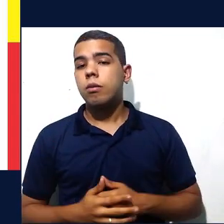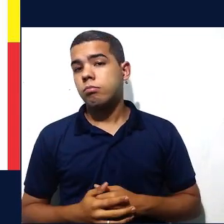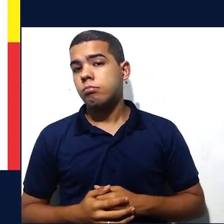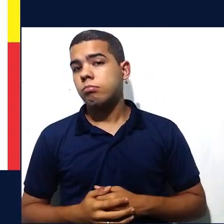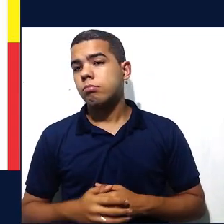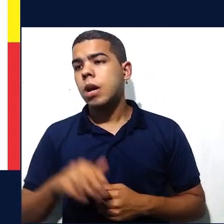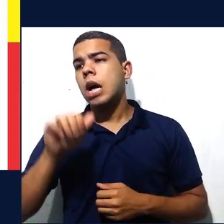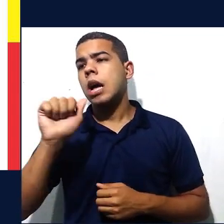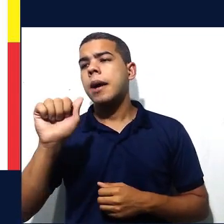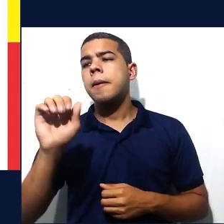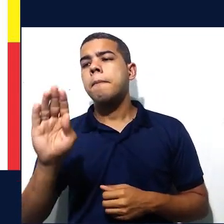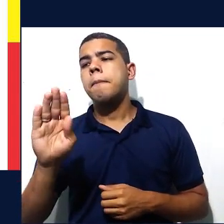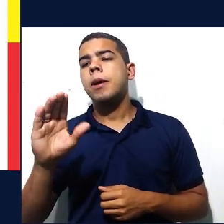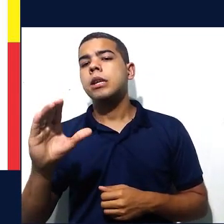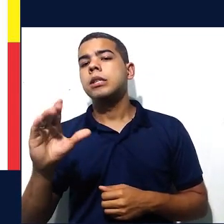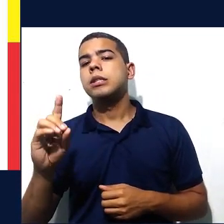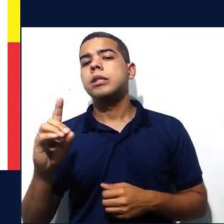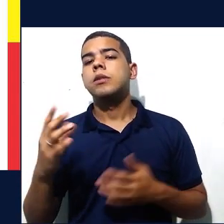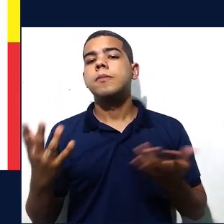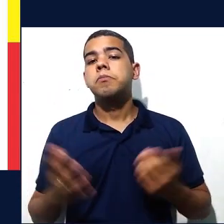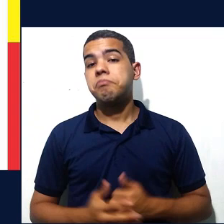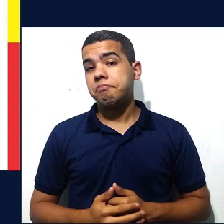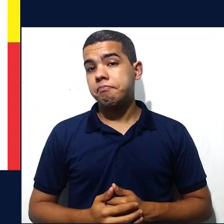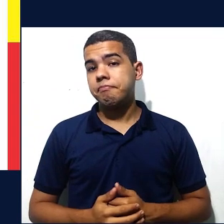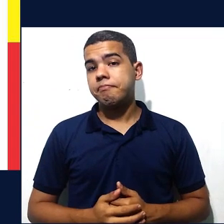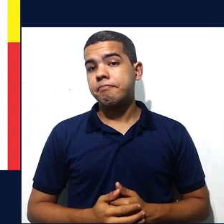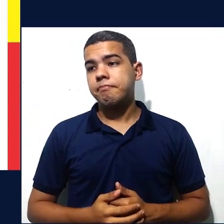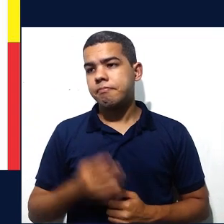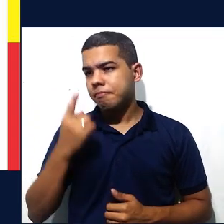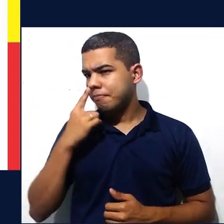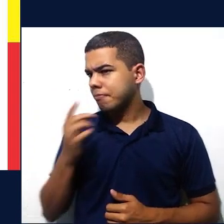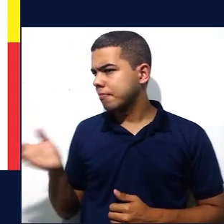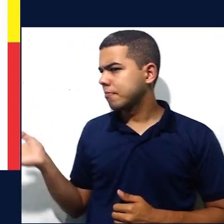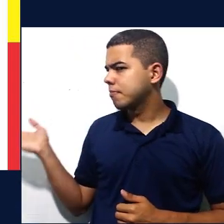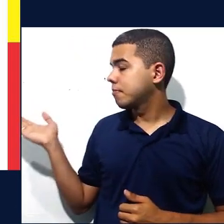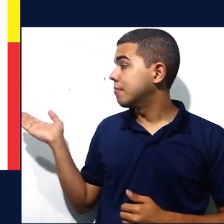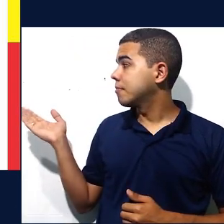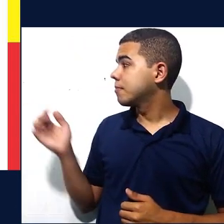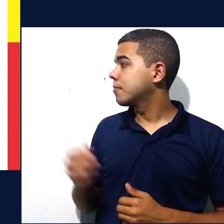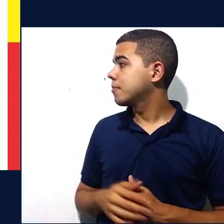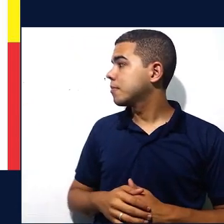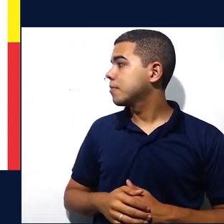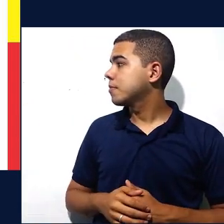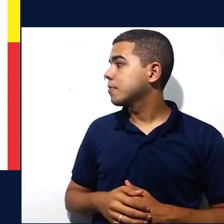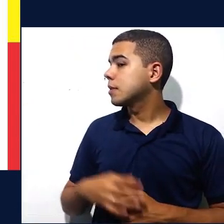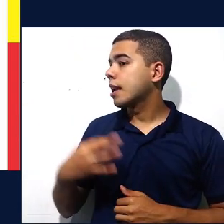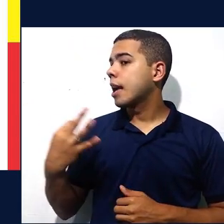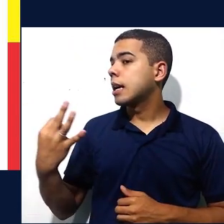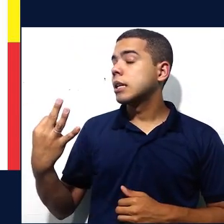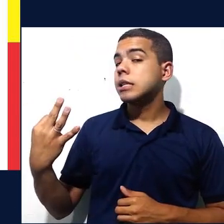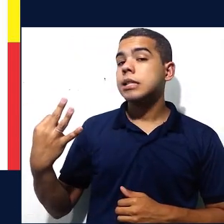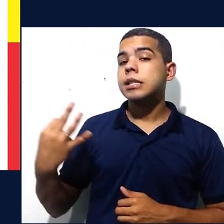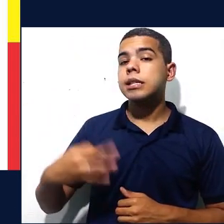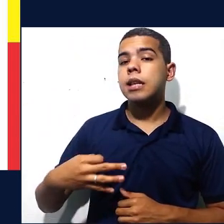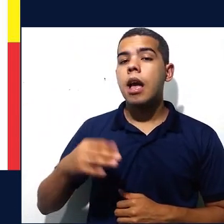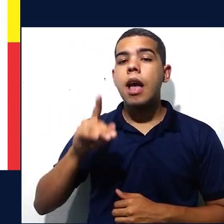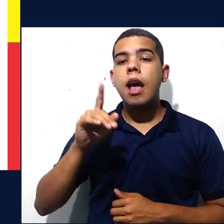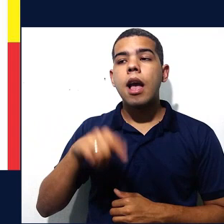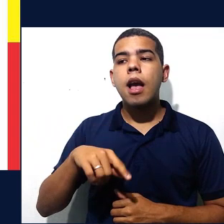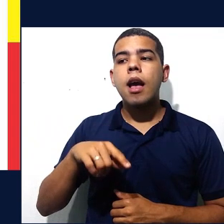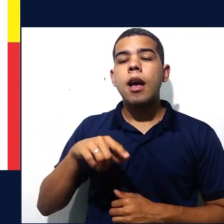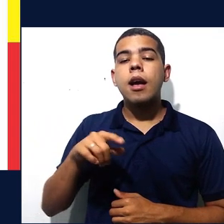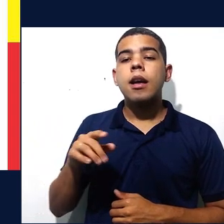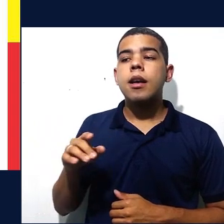Pensaram? Bora lá para a resposta? Vê aí na telinha. O que está correto na realidade é